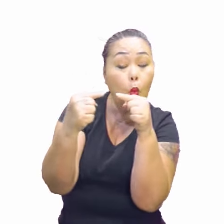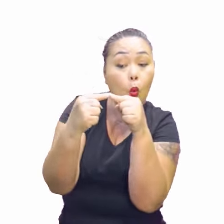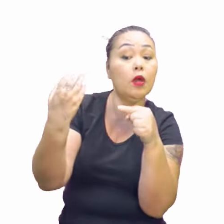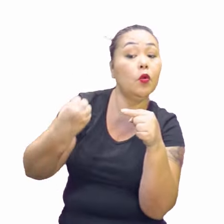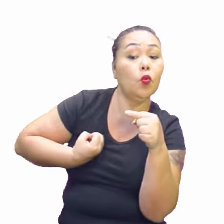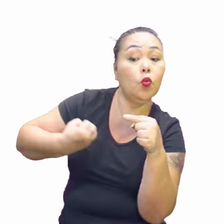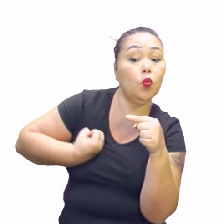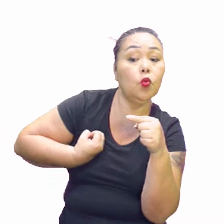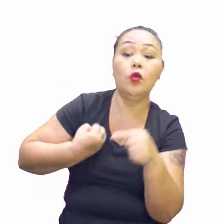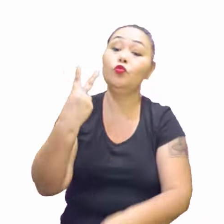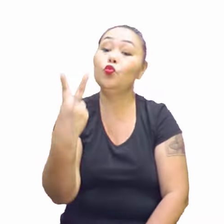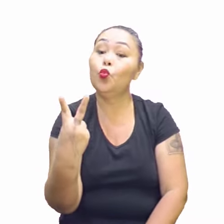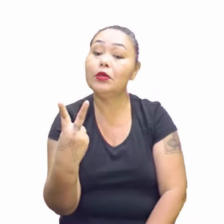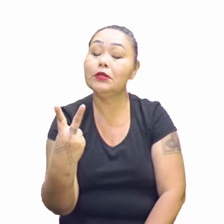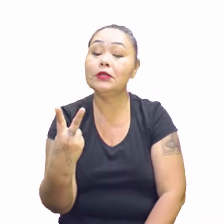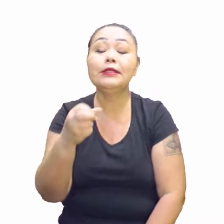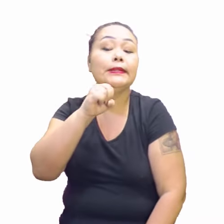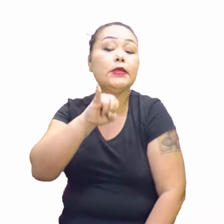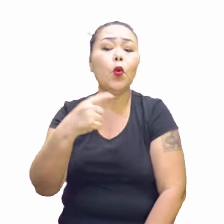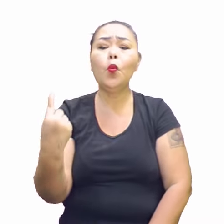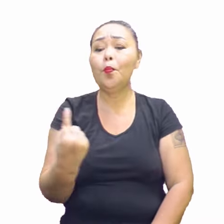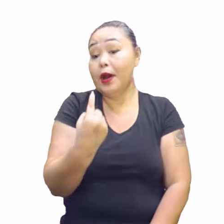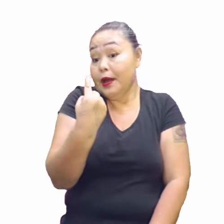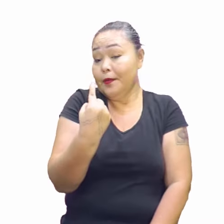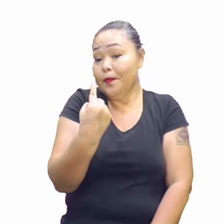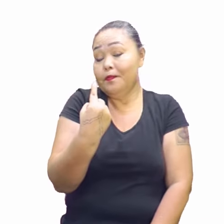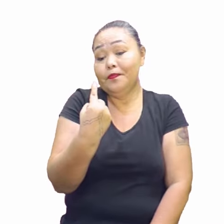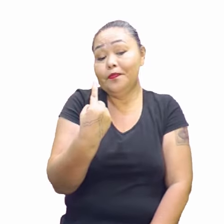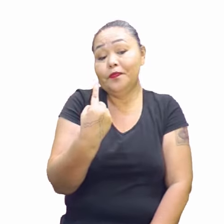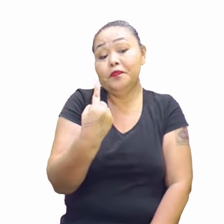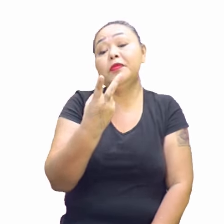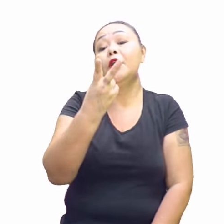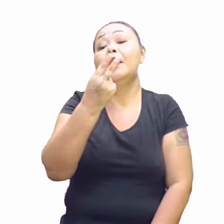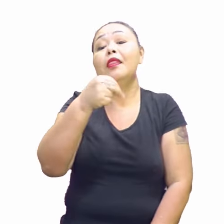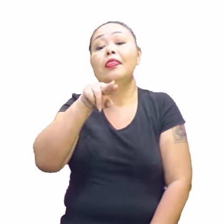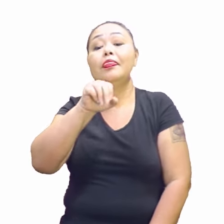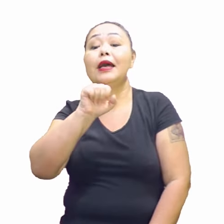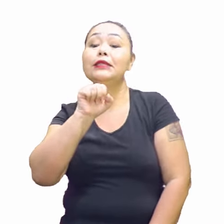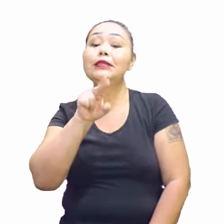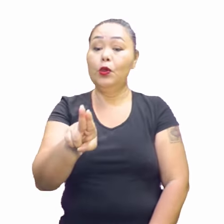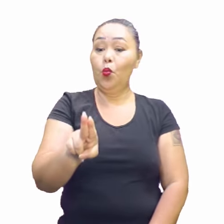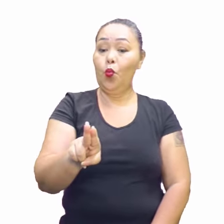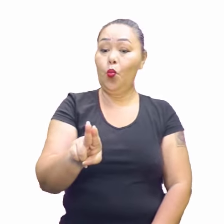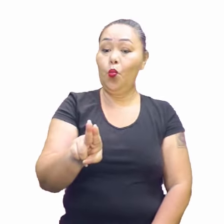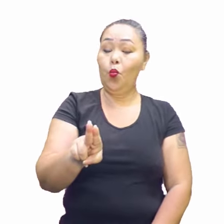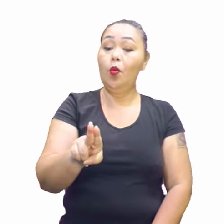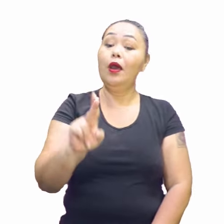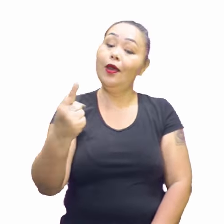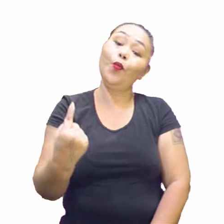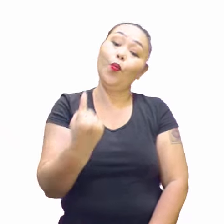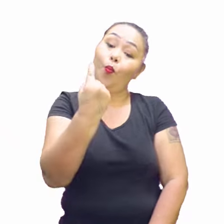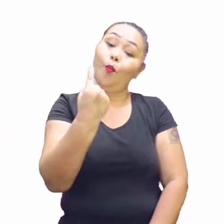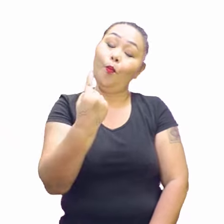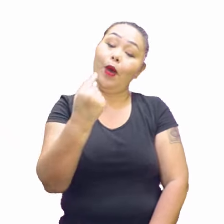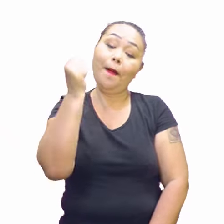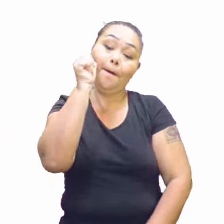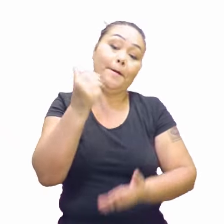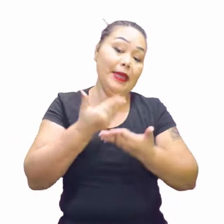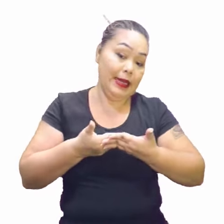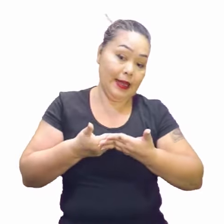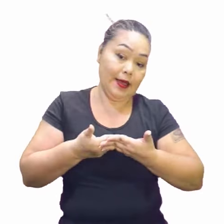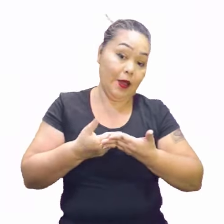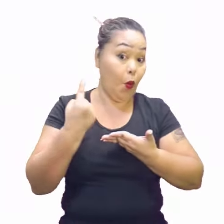numeral. Duas meninas. Se fosse apenas um, ó, nasceu no dia 7 uma menina. Certo?